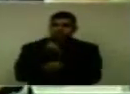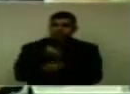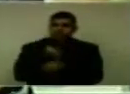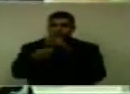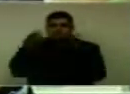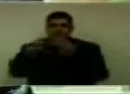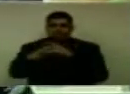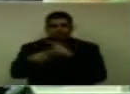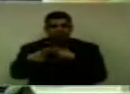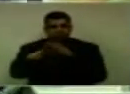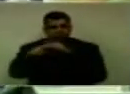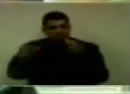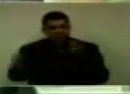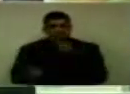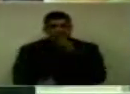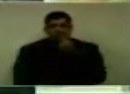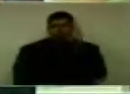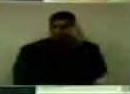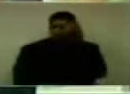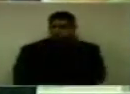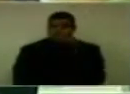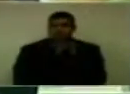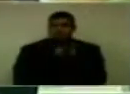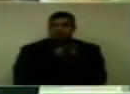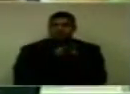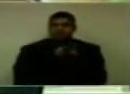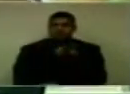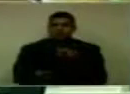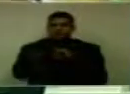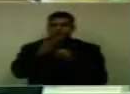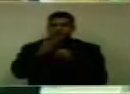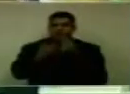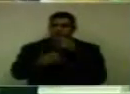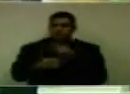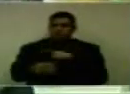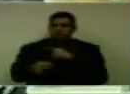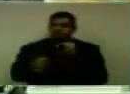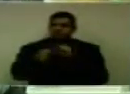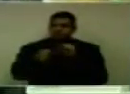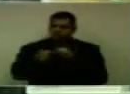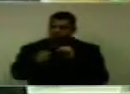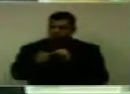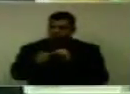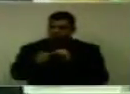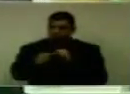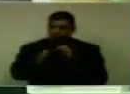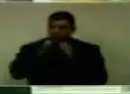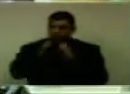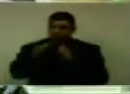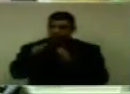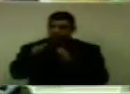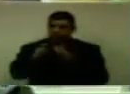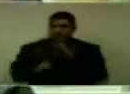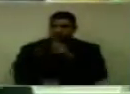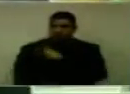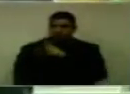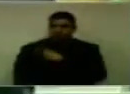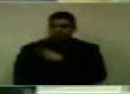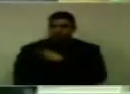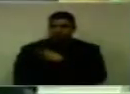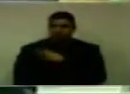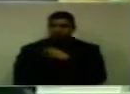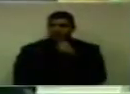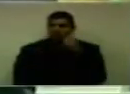solucionar. Eu acho que é legítima a defesa que Vossa Excelência faz, o ex-prefeito Serafim,